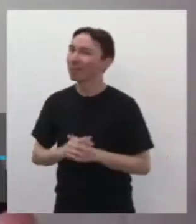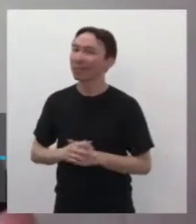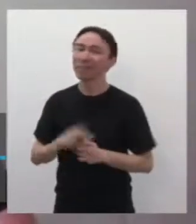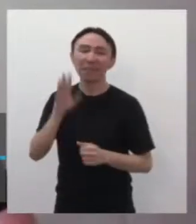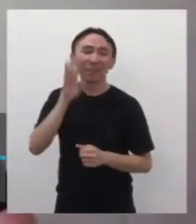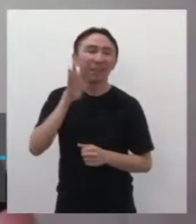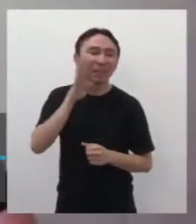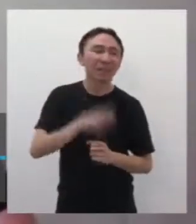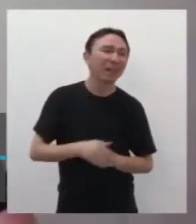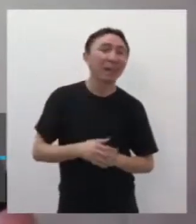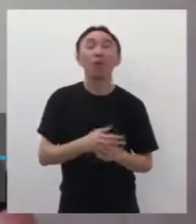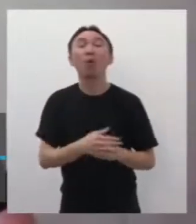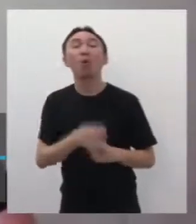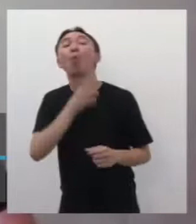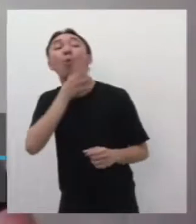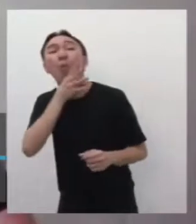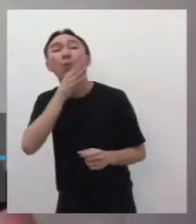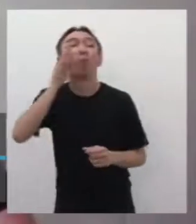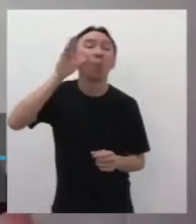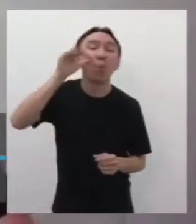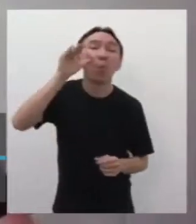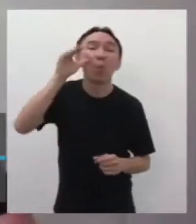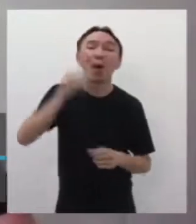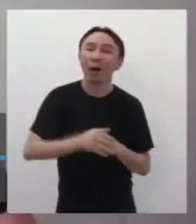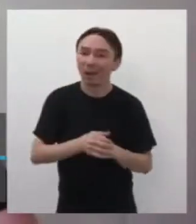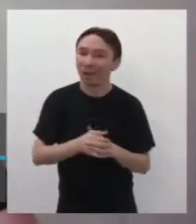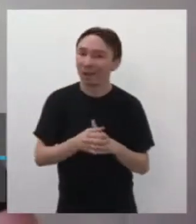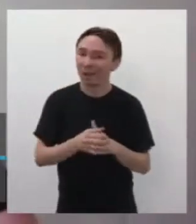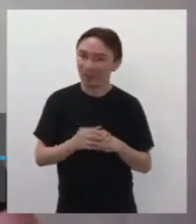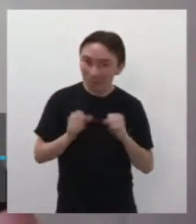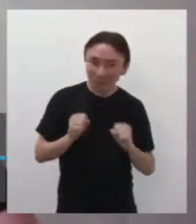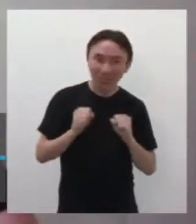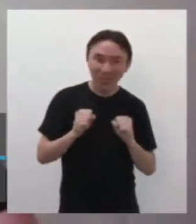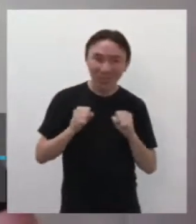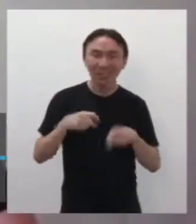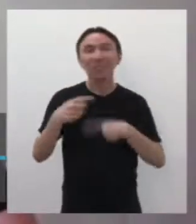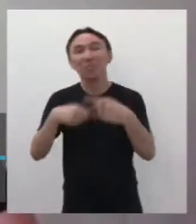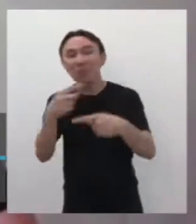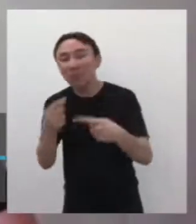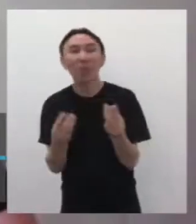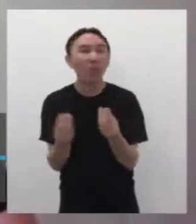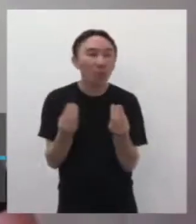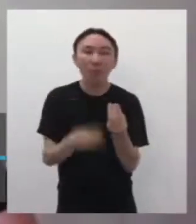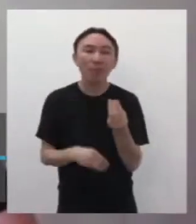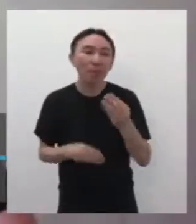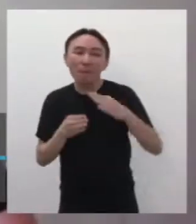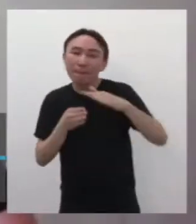gostaria muito de conhecer a plataforma e depois saber como entrar também.